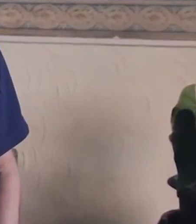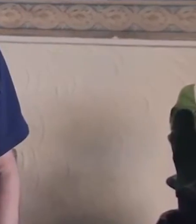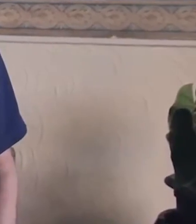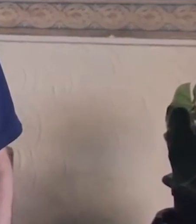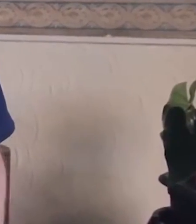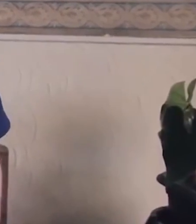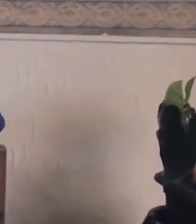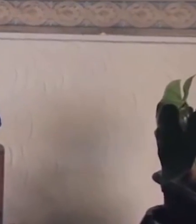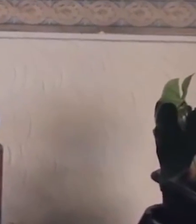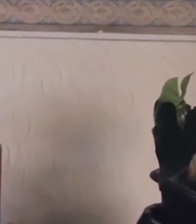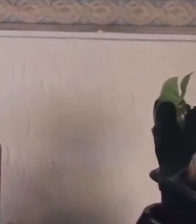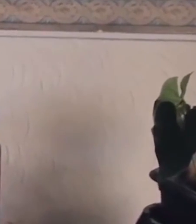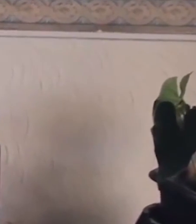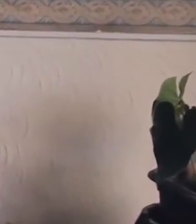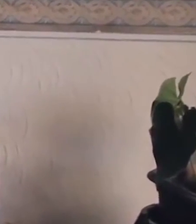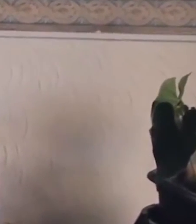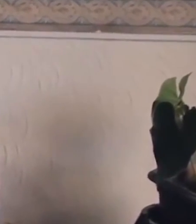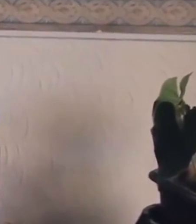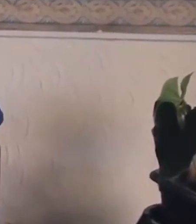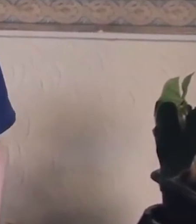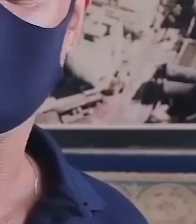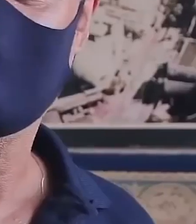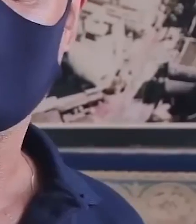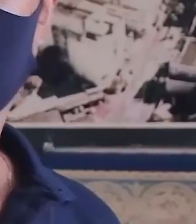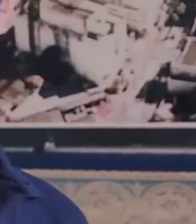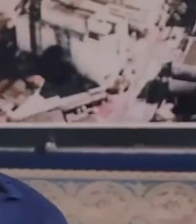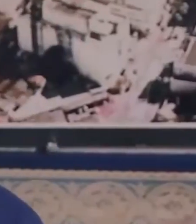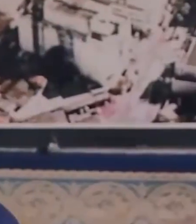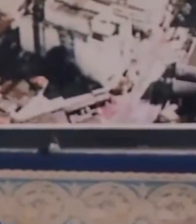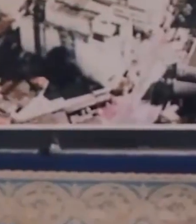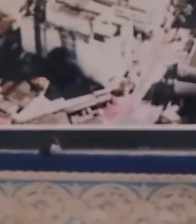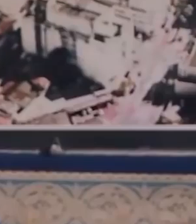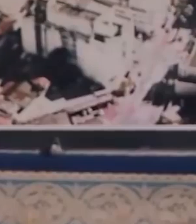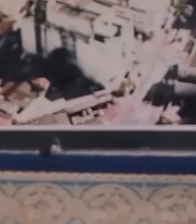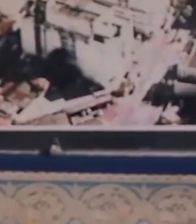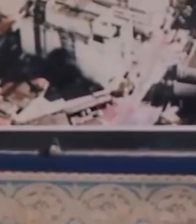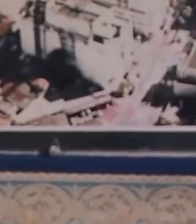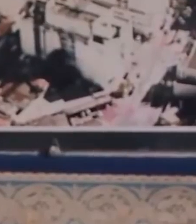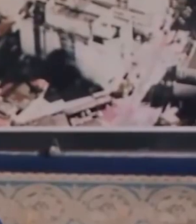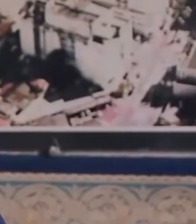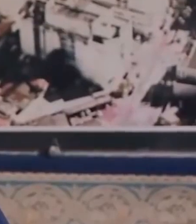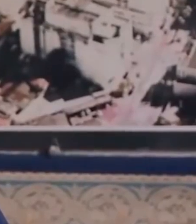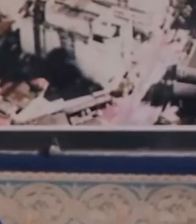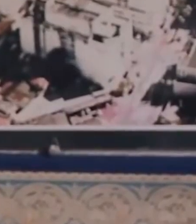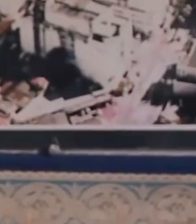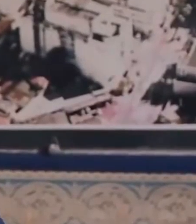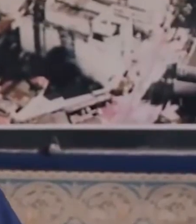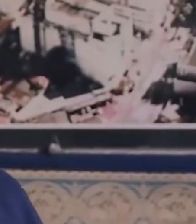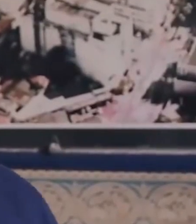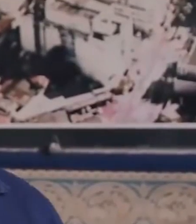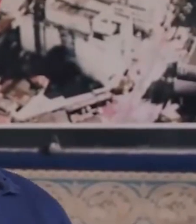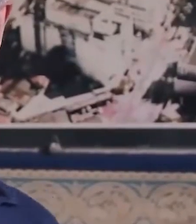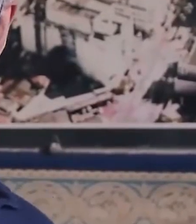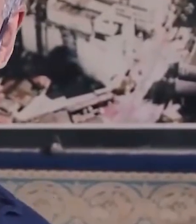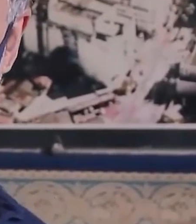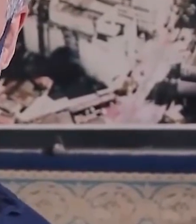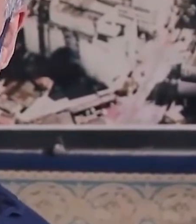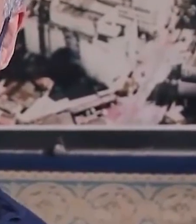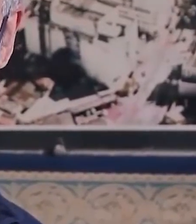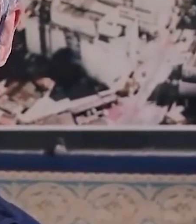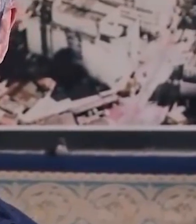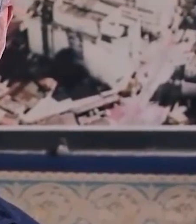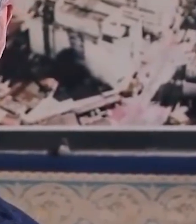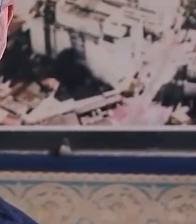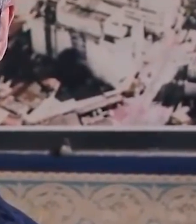a Marílis, todo mundo conhecia como Lili. Ela morava aqui nesse casarão e na